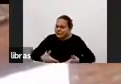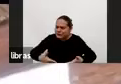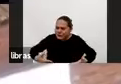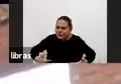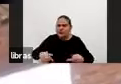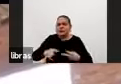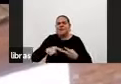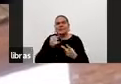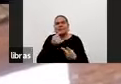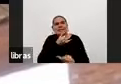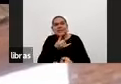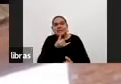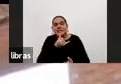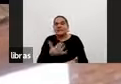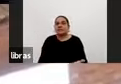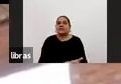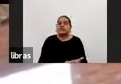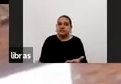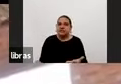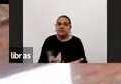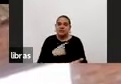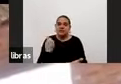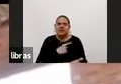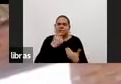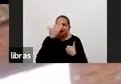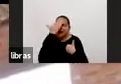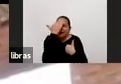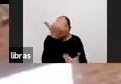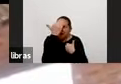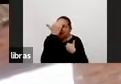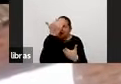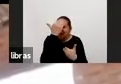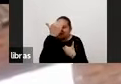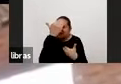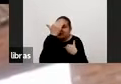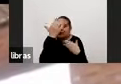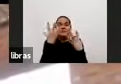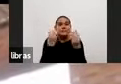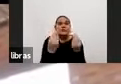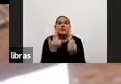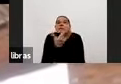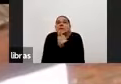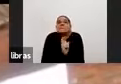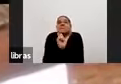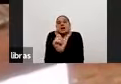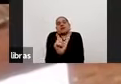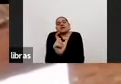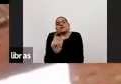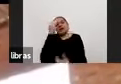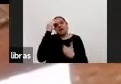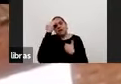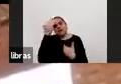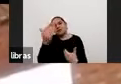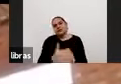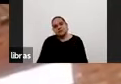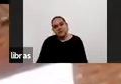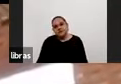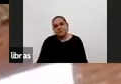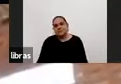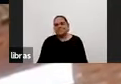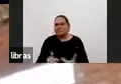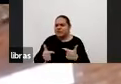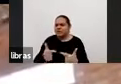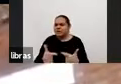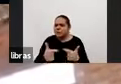tristeza, e olha, a gente está imensamente agradecido, não tenho palavras para agradecer. E olha, e lutem